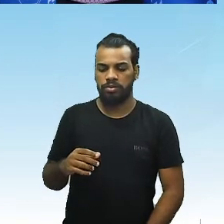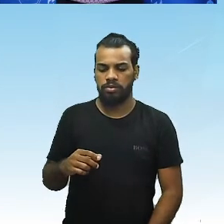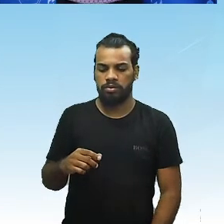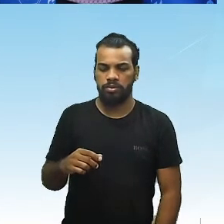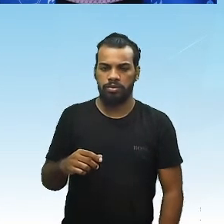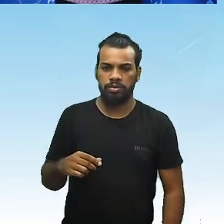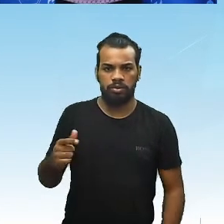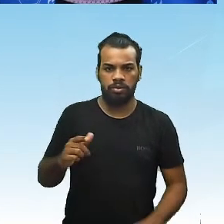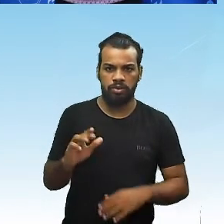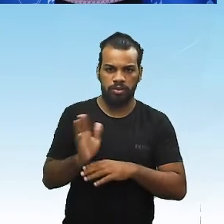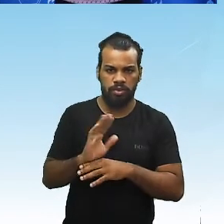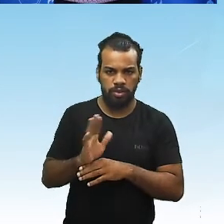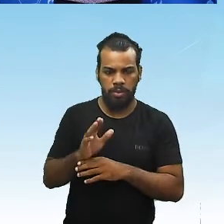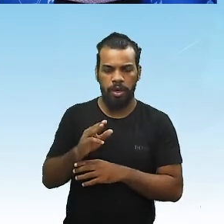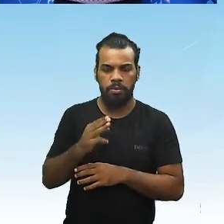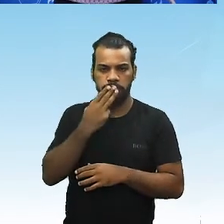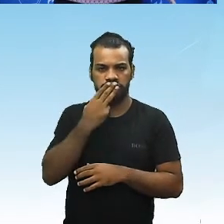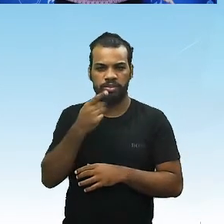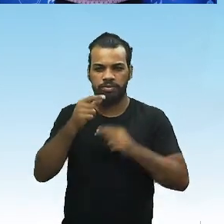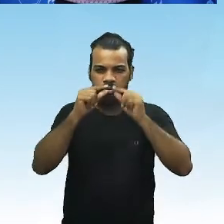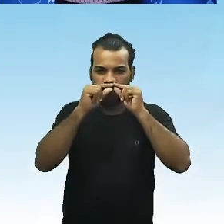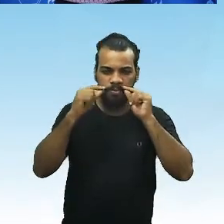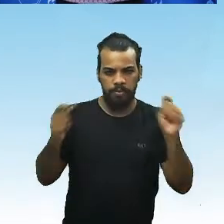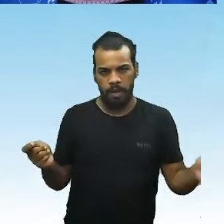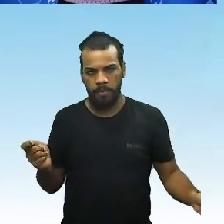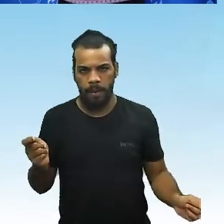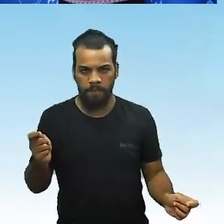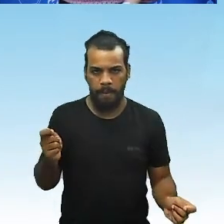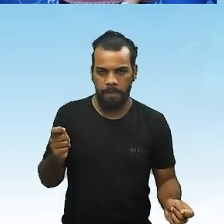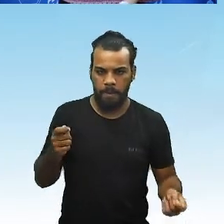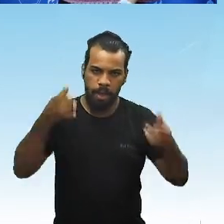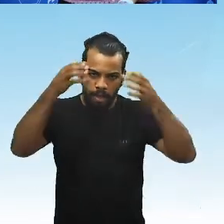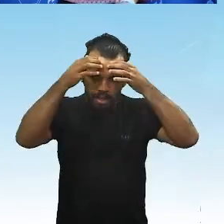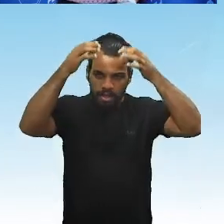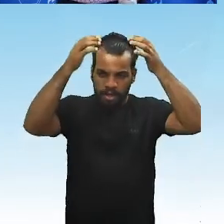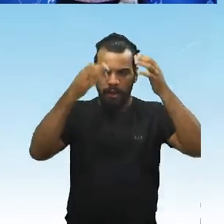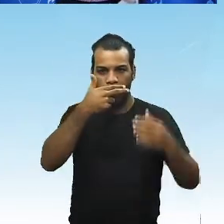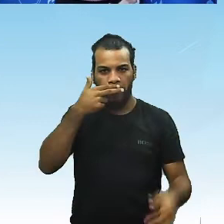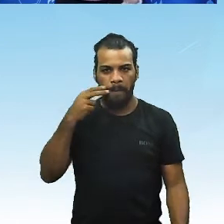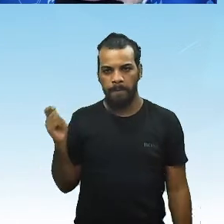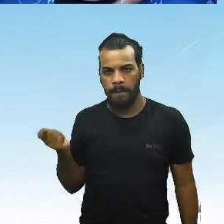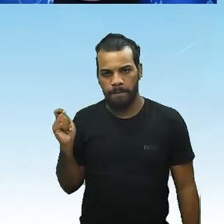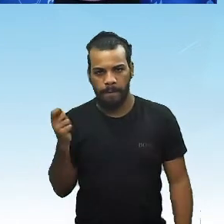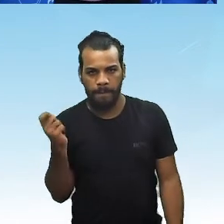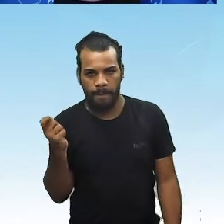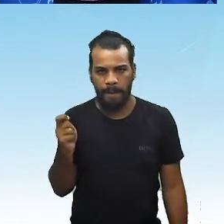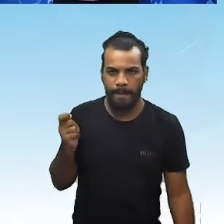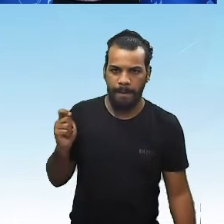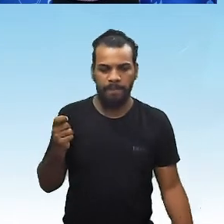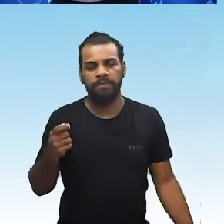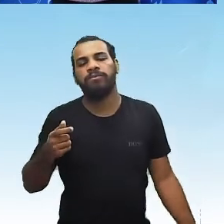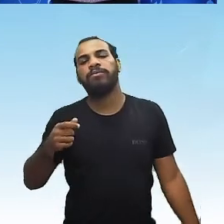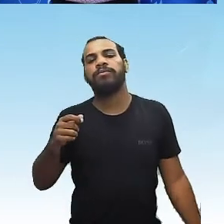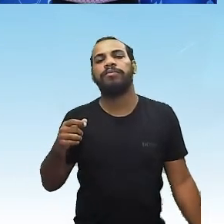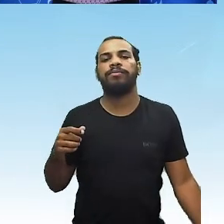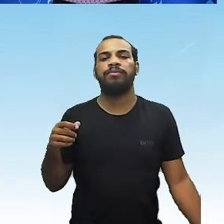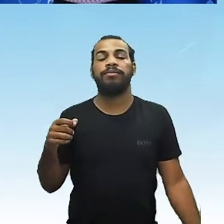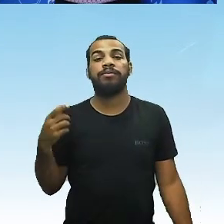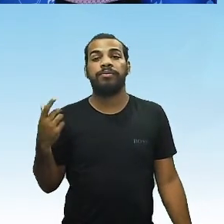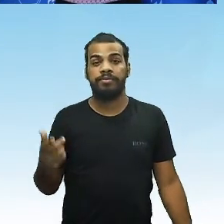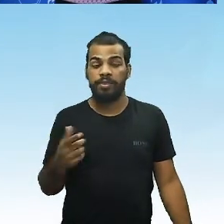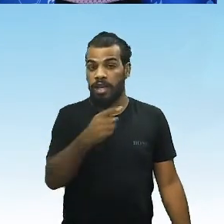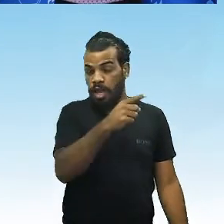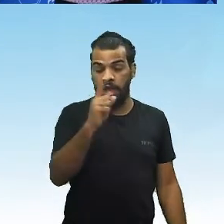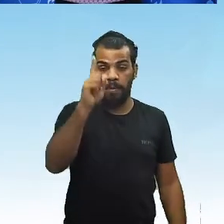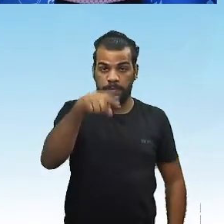do cinema mudo, era inglês. Né? Então, ele fez muito sucesso lá nos Estados Unidos. Então, assim, então era comum,